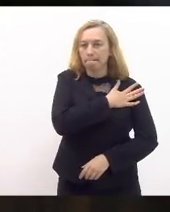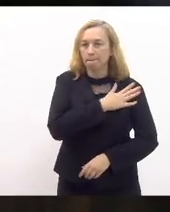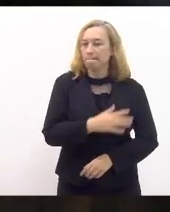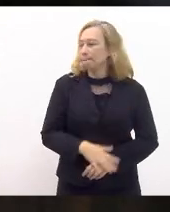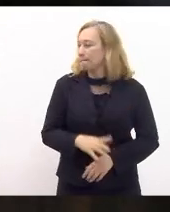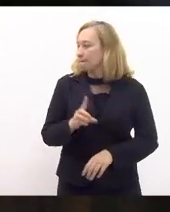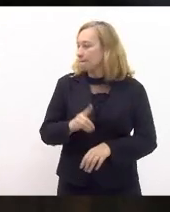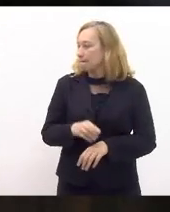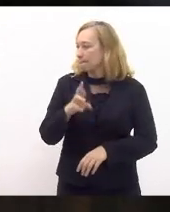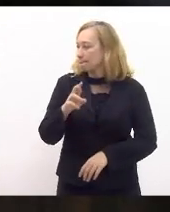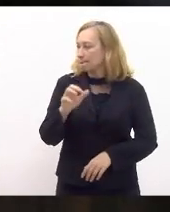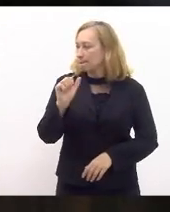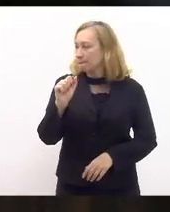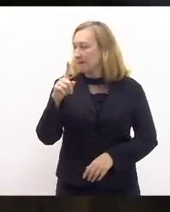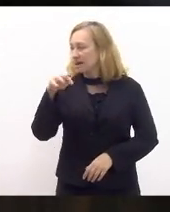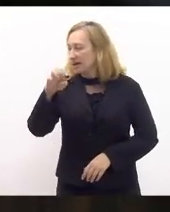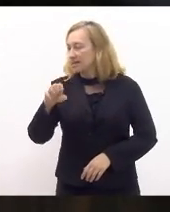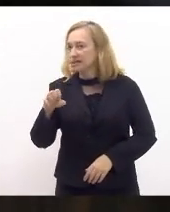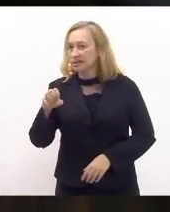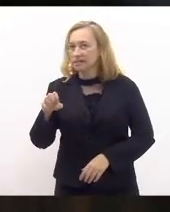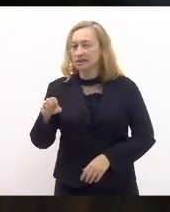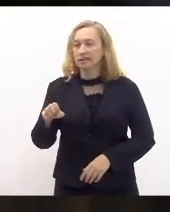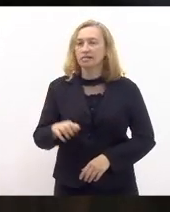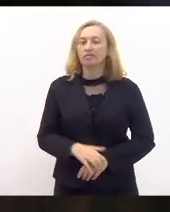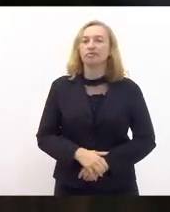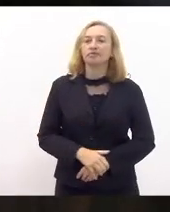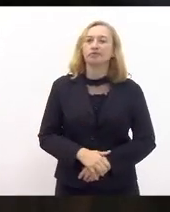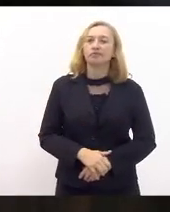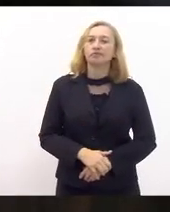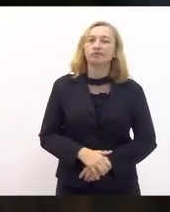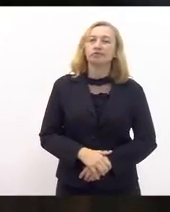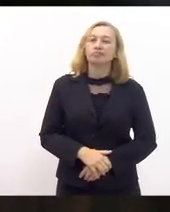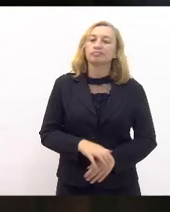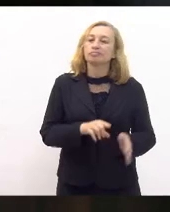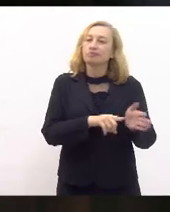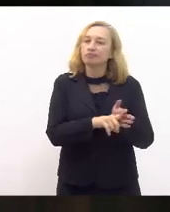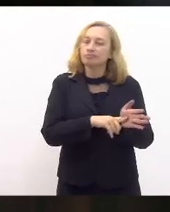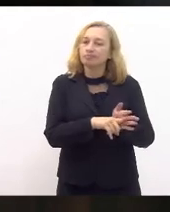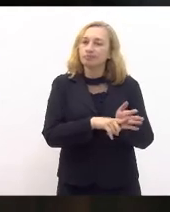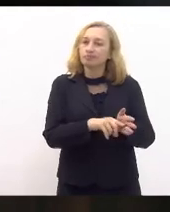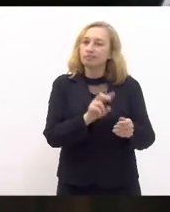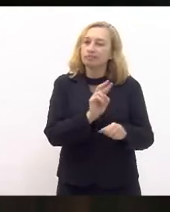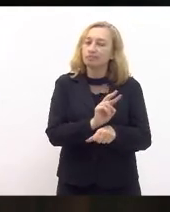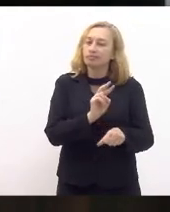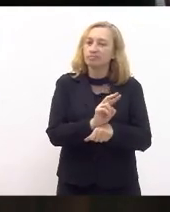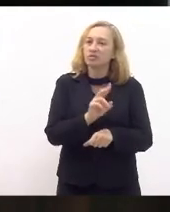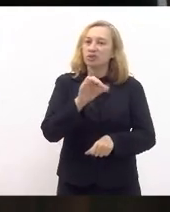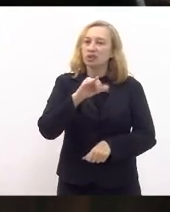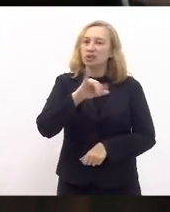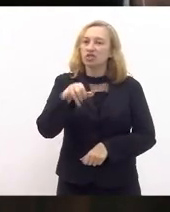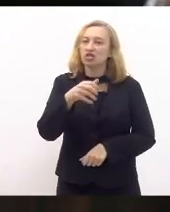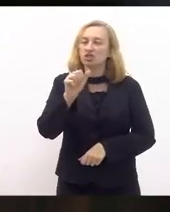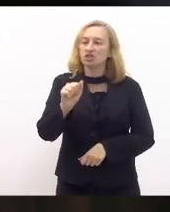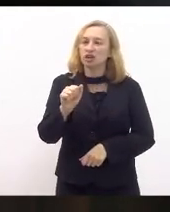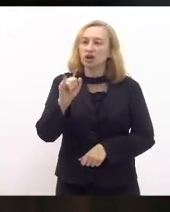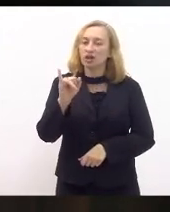ao doutor Alex Rabelo, auditor fiscal, ao Jaime Ferreira,